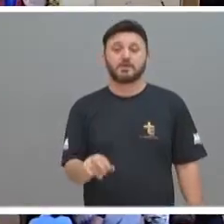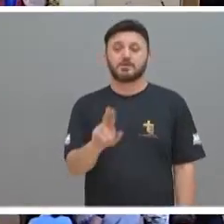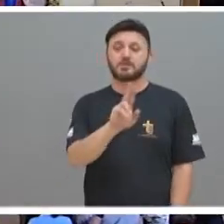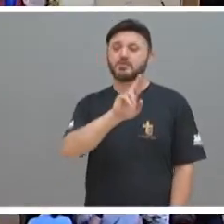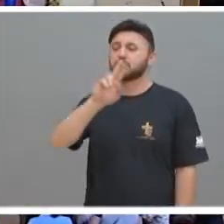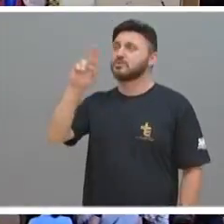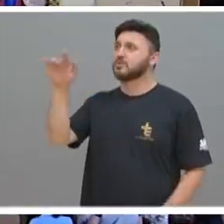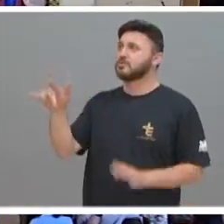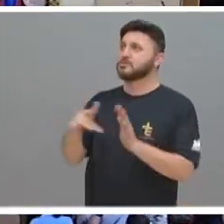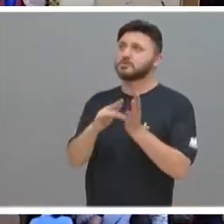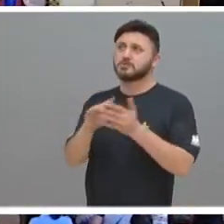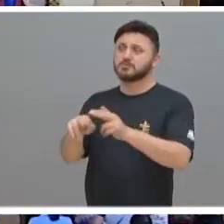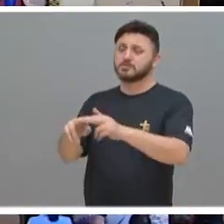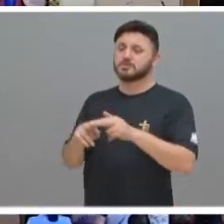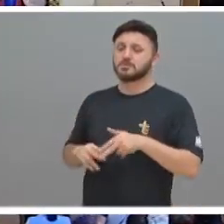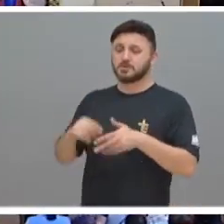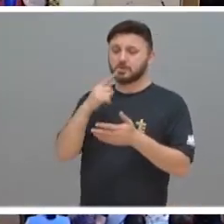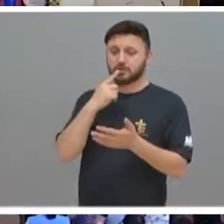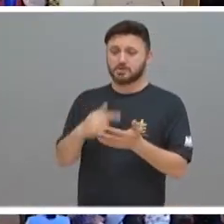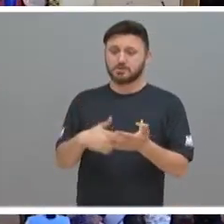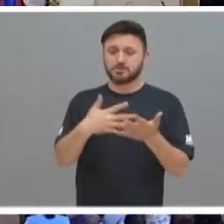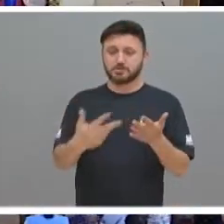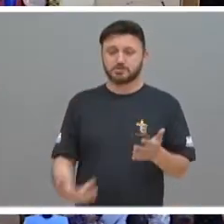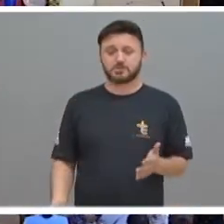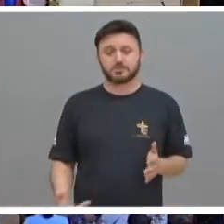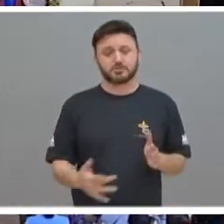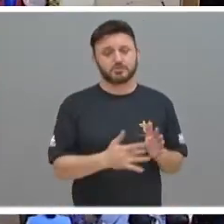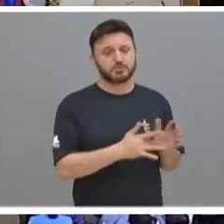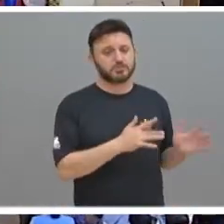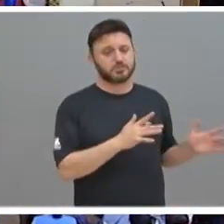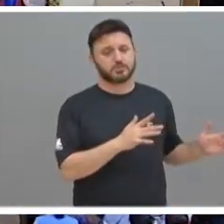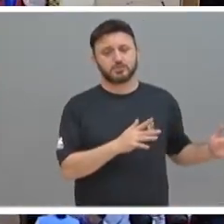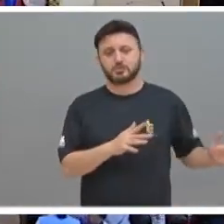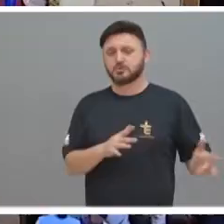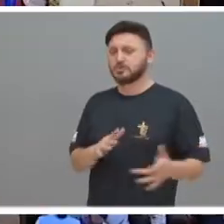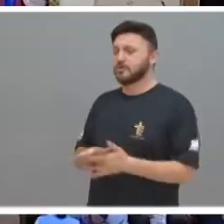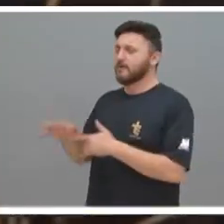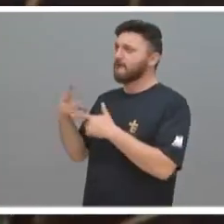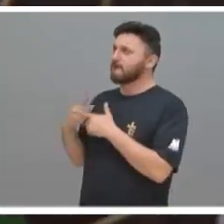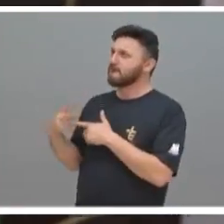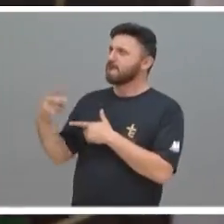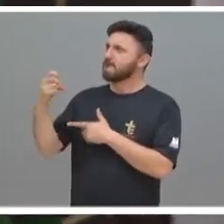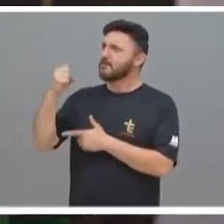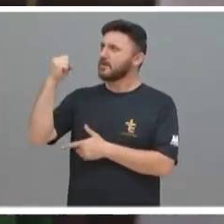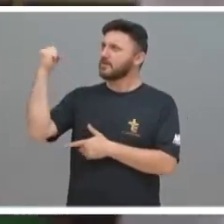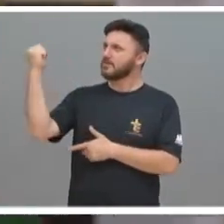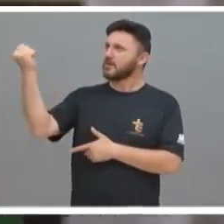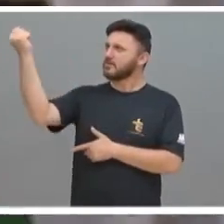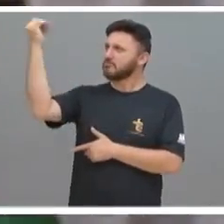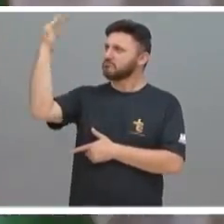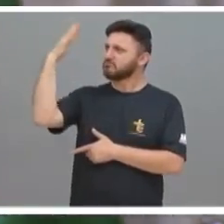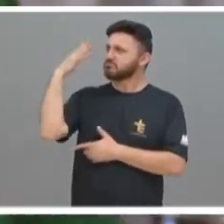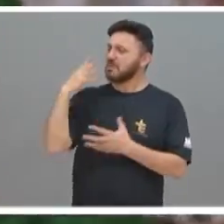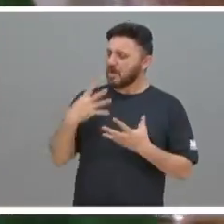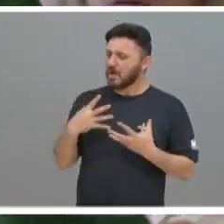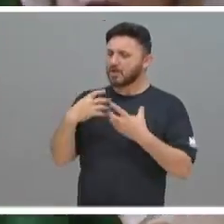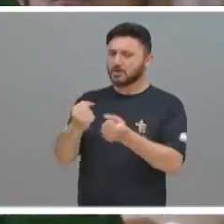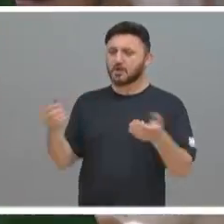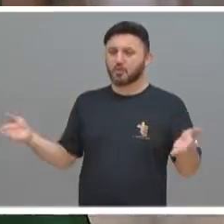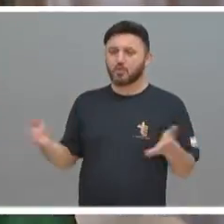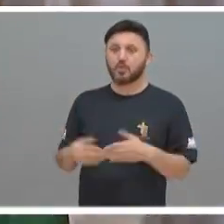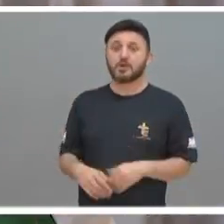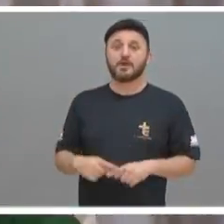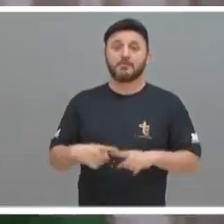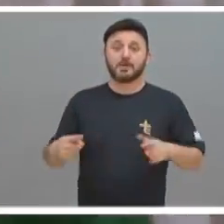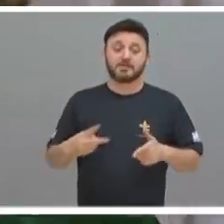Jesus, pelo sangue de Jesus, abençoai. Como posse da vitória em